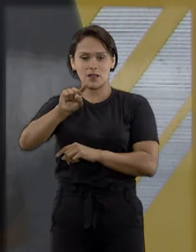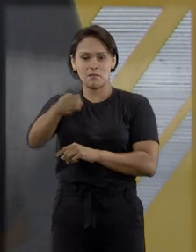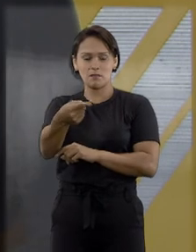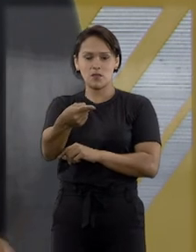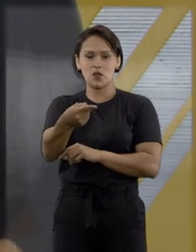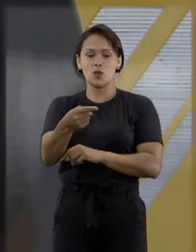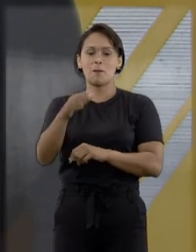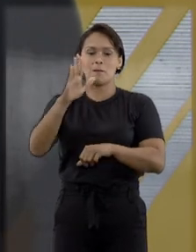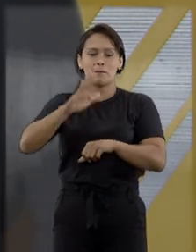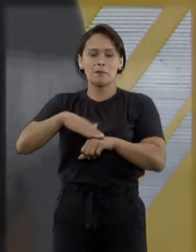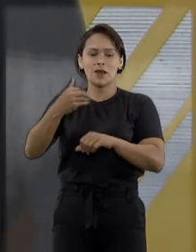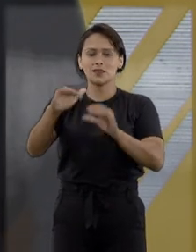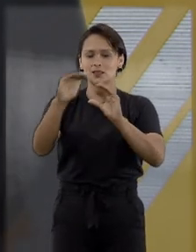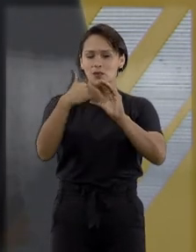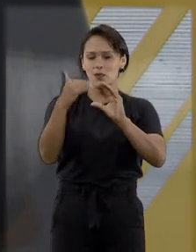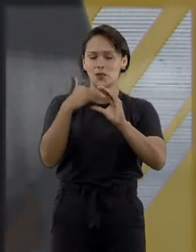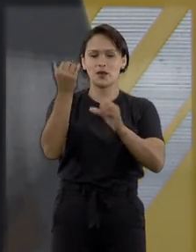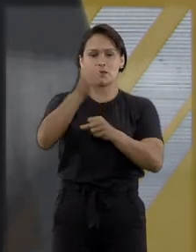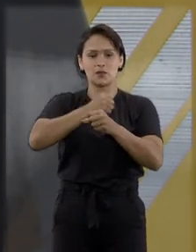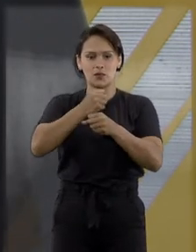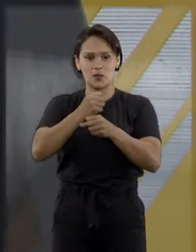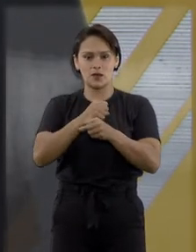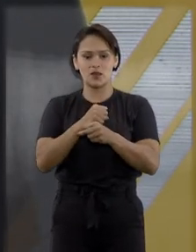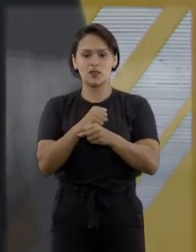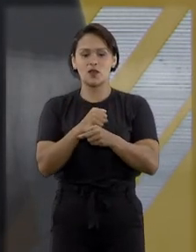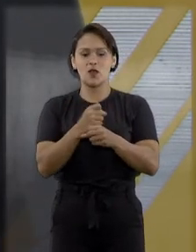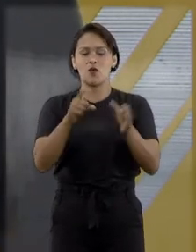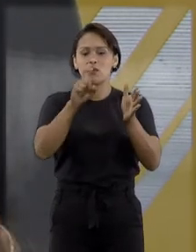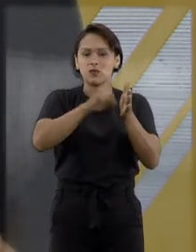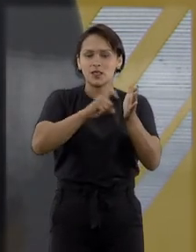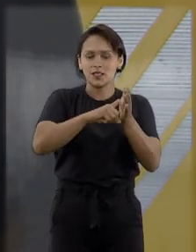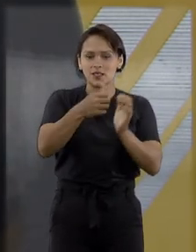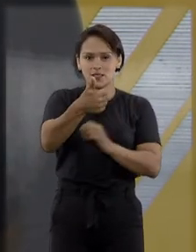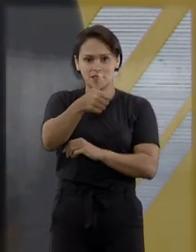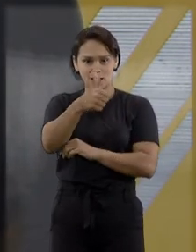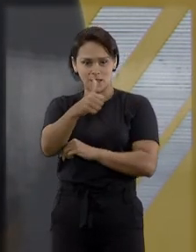mil processos a mais do que os recebidos neste ano, uma taxa de